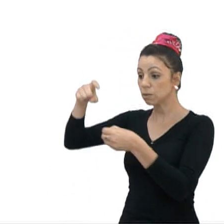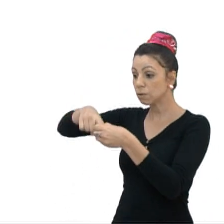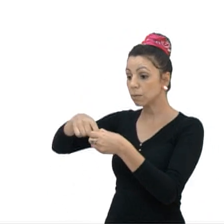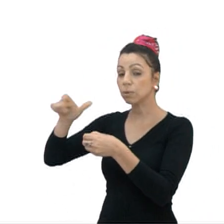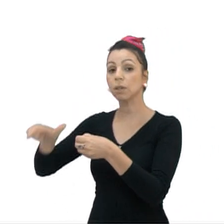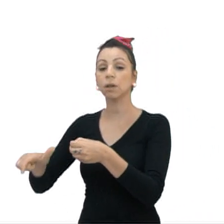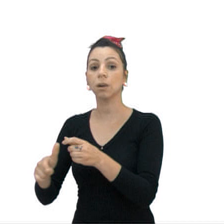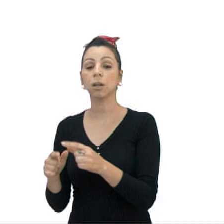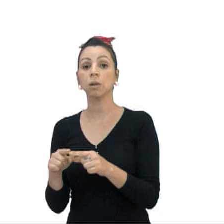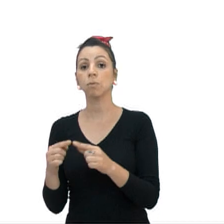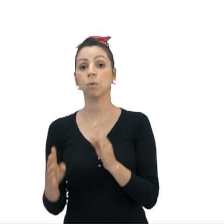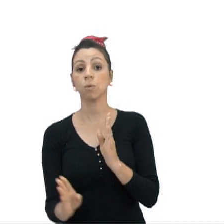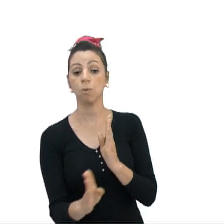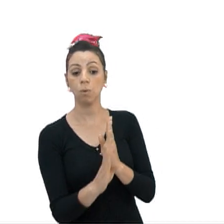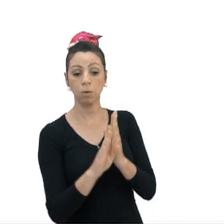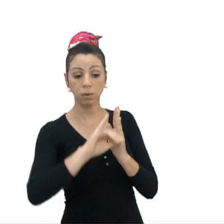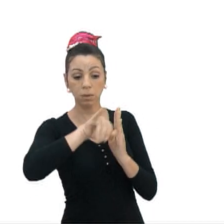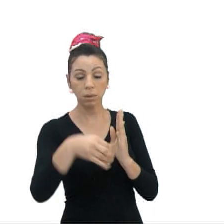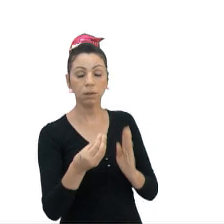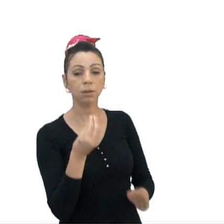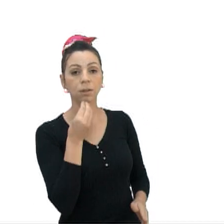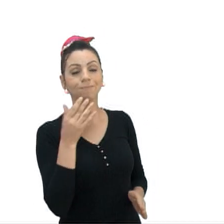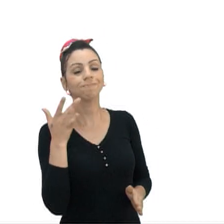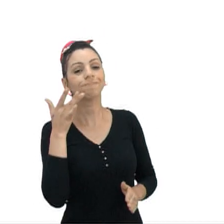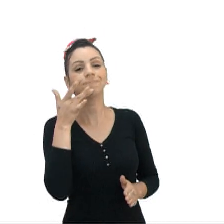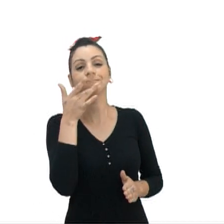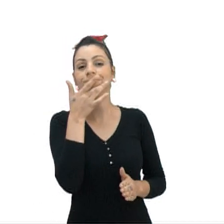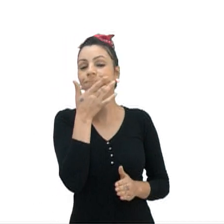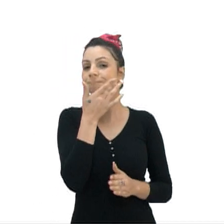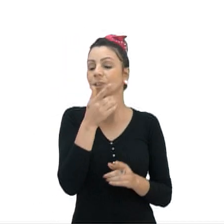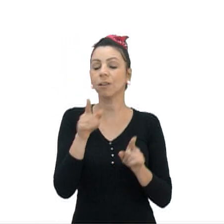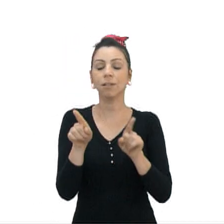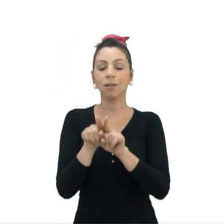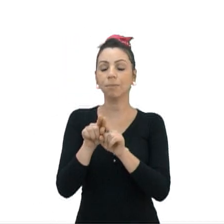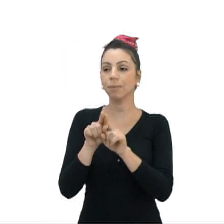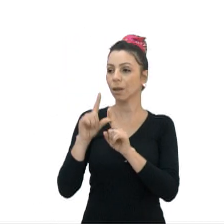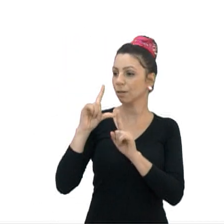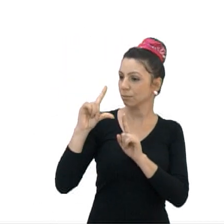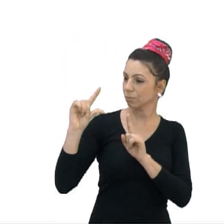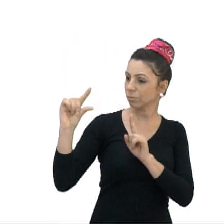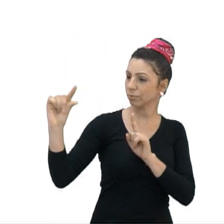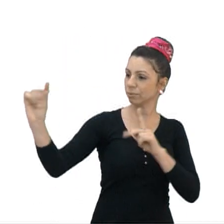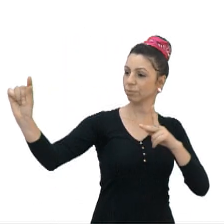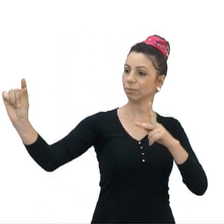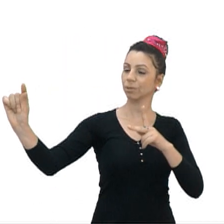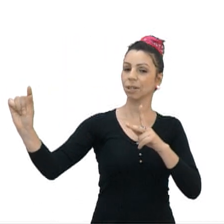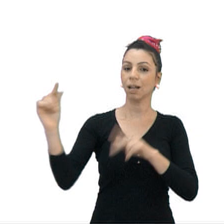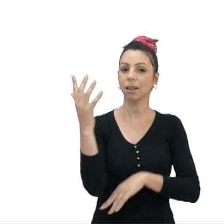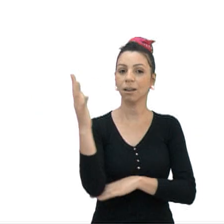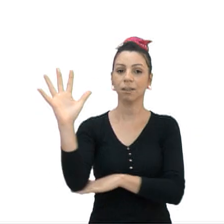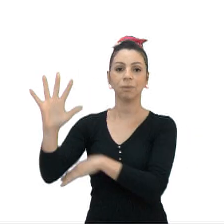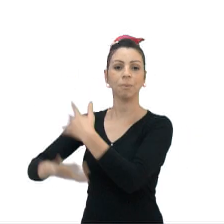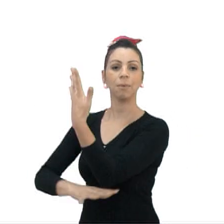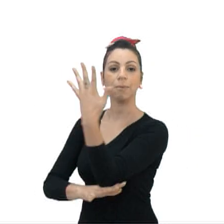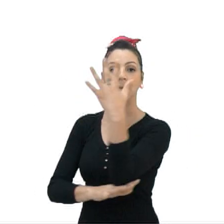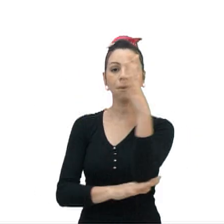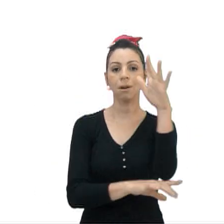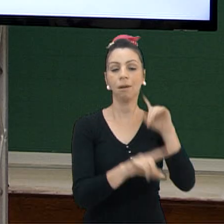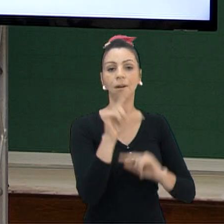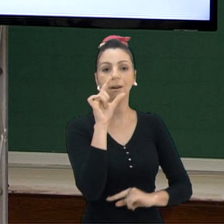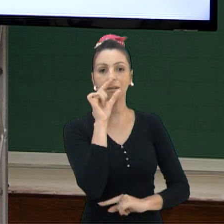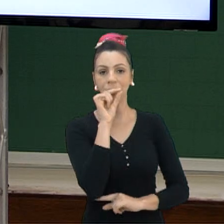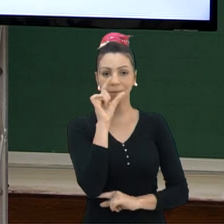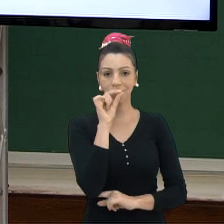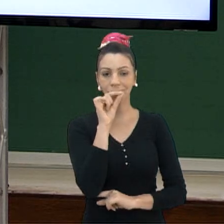não encontro por cá, sem que ainda viste as palmeiras onde canta o sabiá. Lembram?